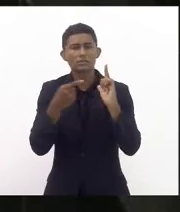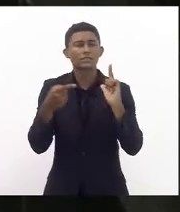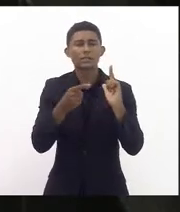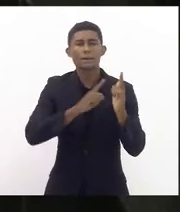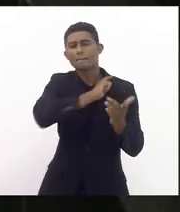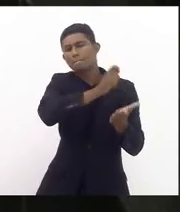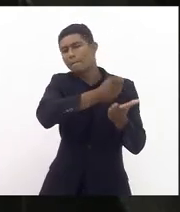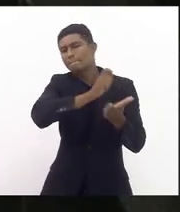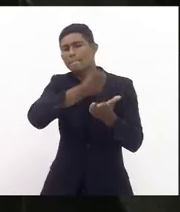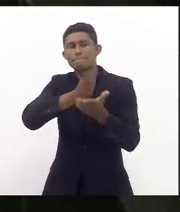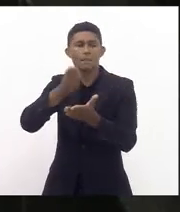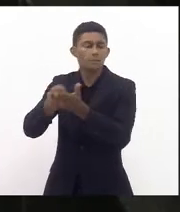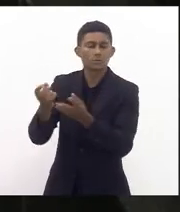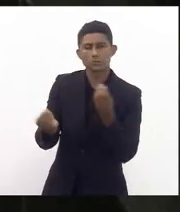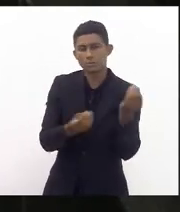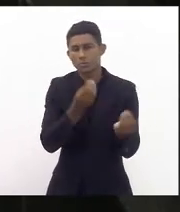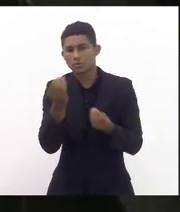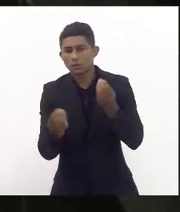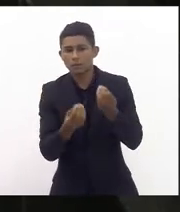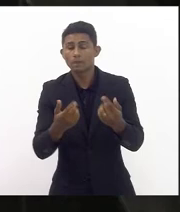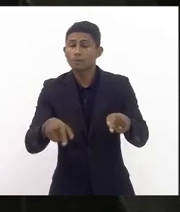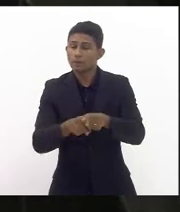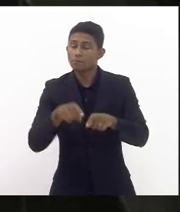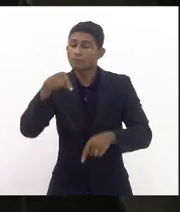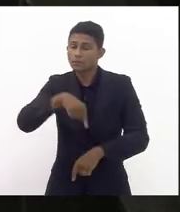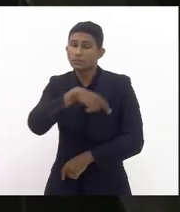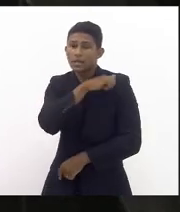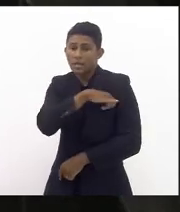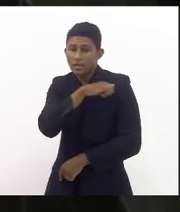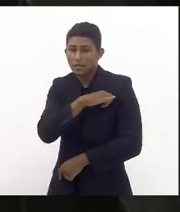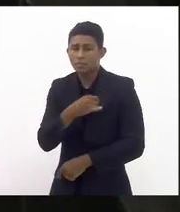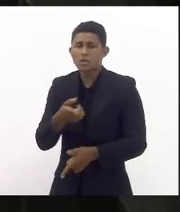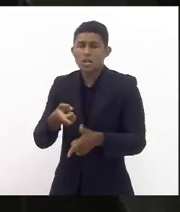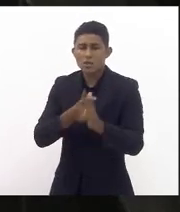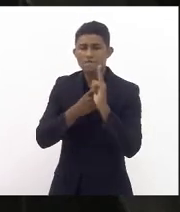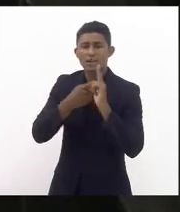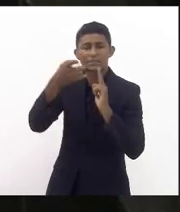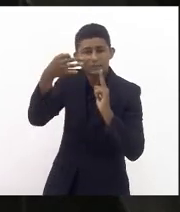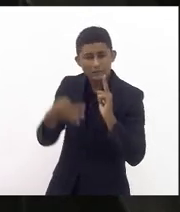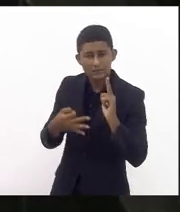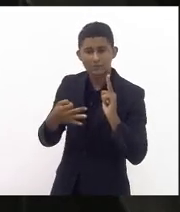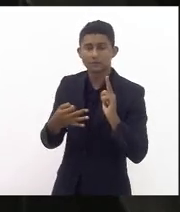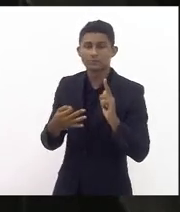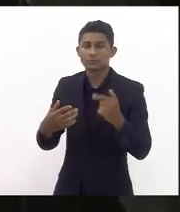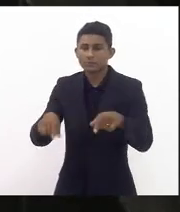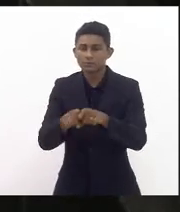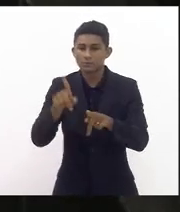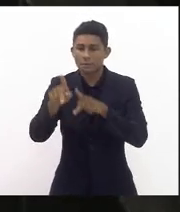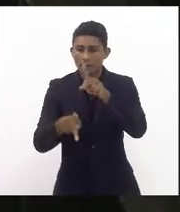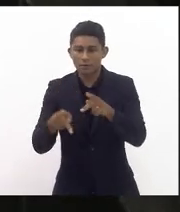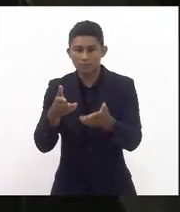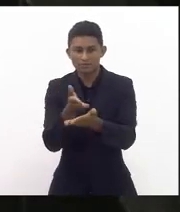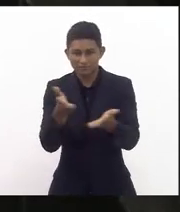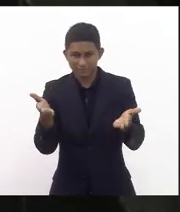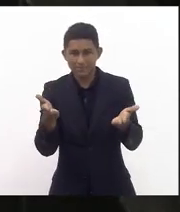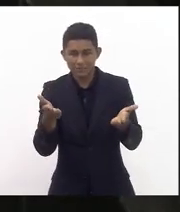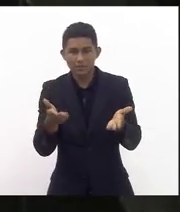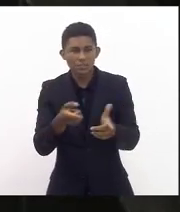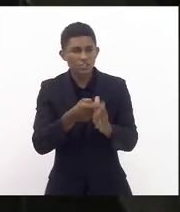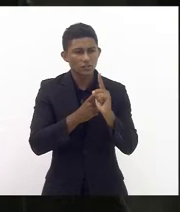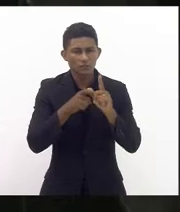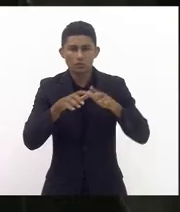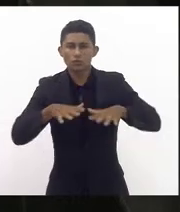pagamento, o que, que efetivamente é devido pelo Estado do Rio de Janeiro, vale dizer, pela população do Estado do Rio de Janeiro, aos seus